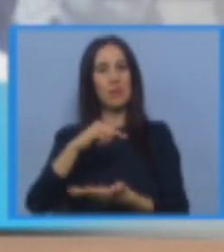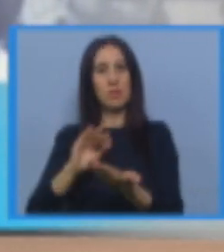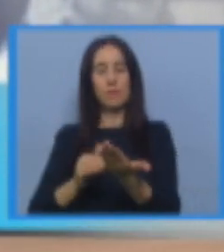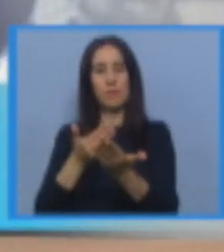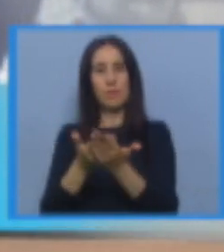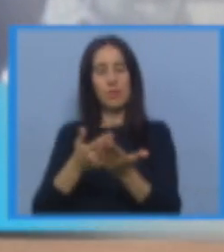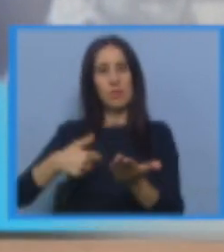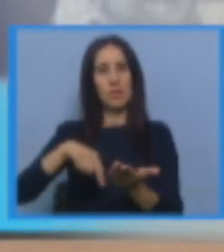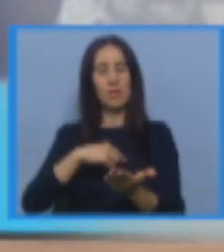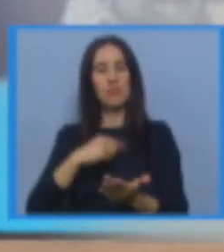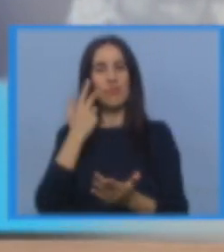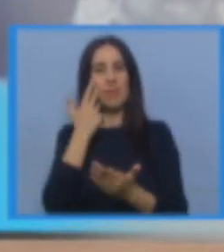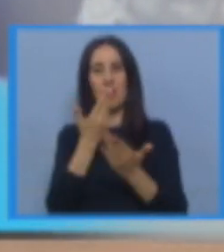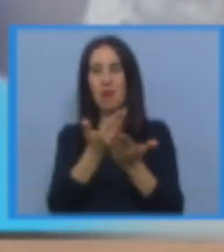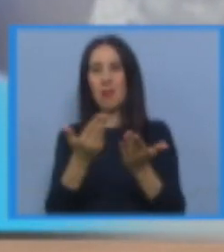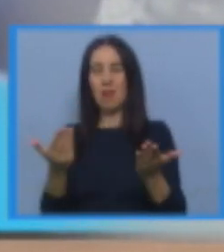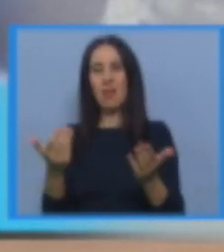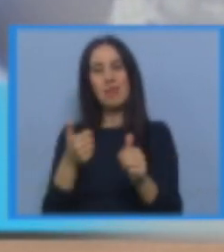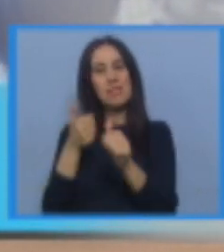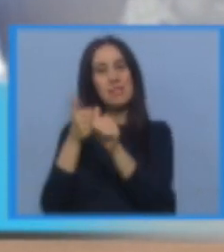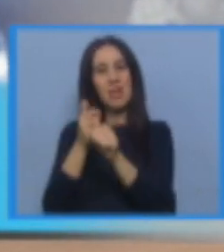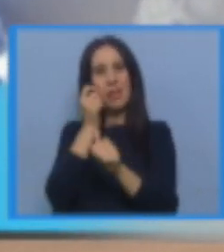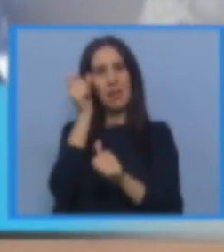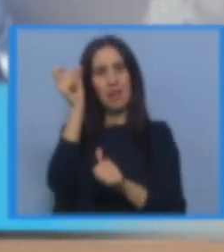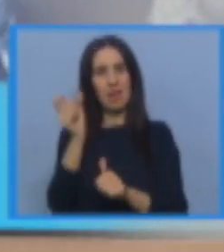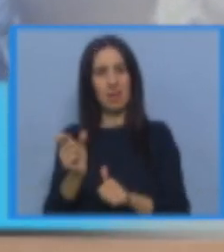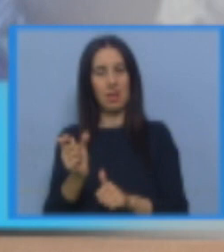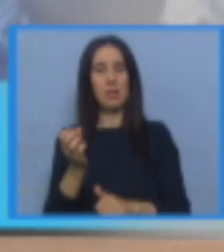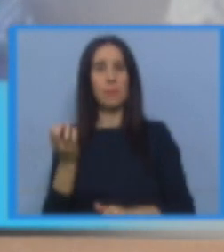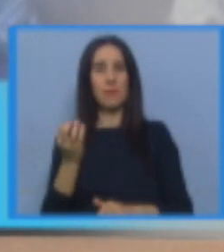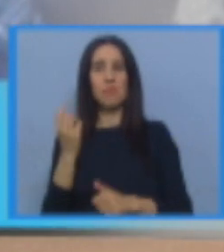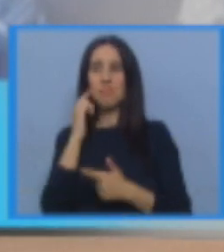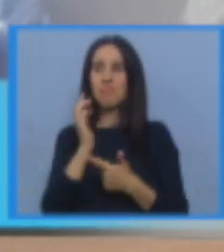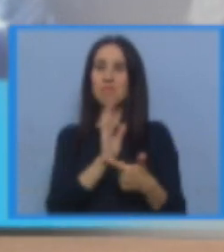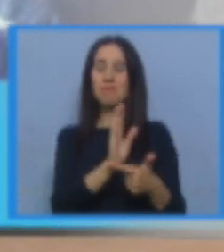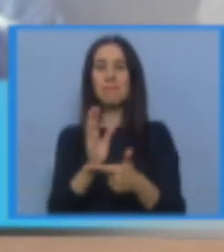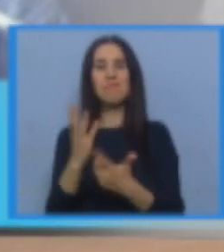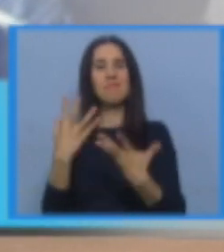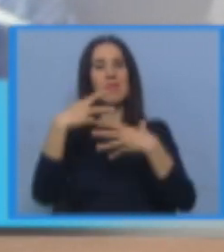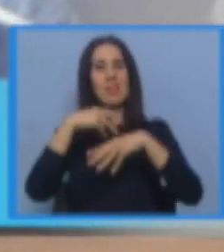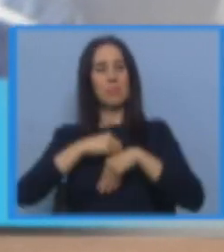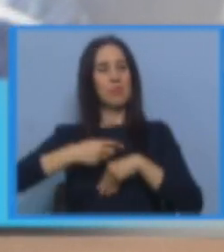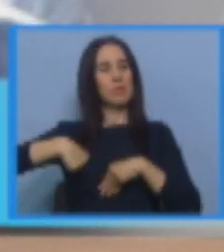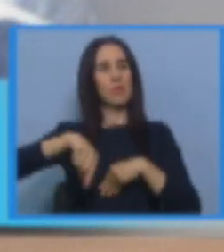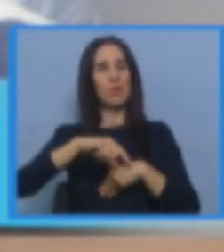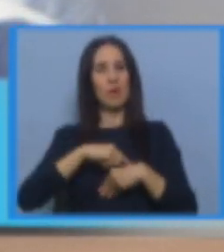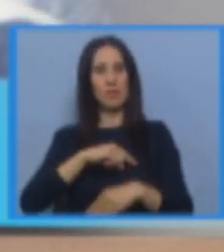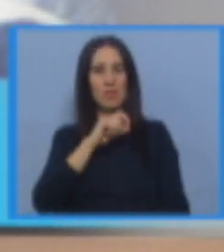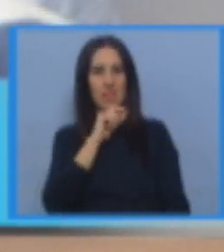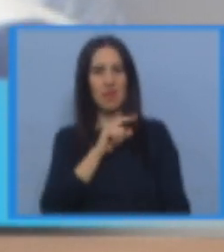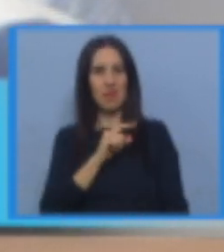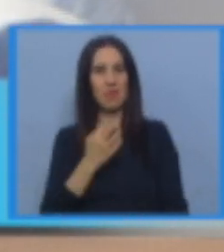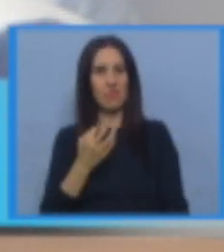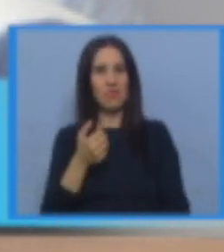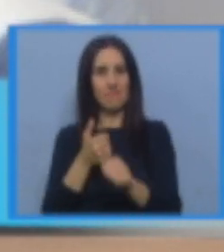que façamos da nossa vida um seguimento dele e, portanto, também se nos dá em alimento para o podermos fazer, não é? Seguir